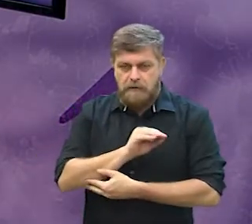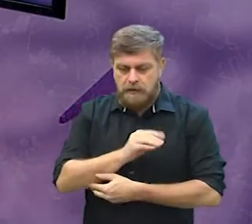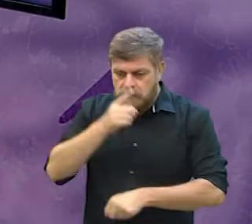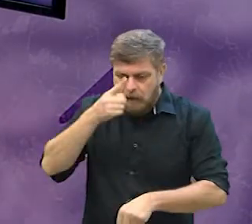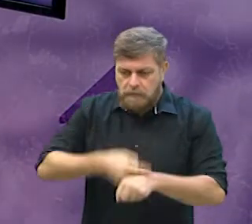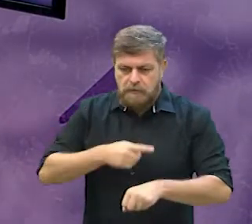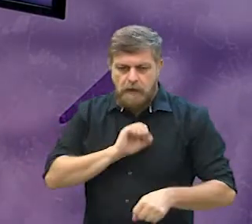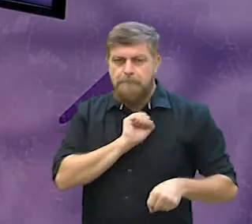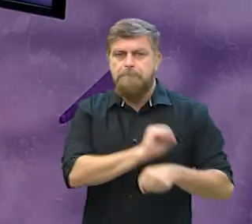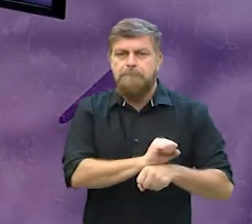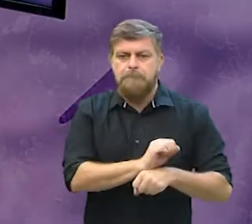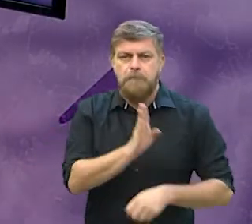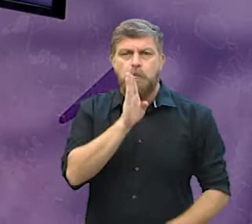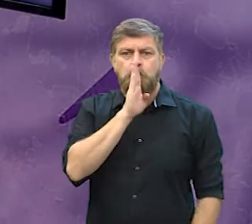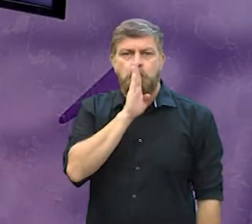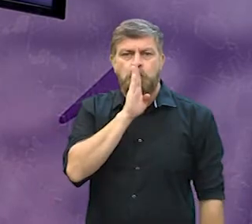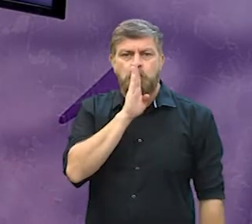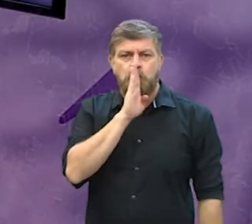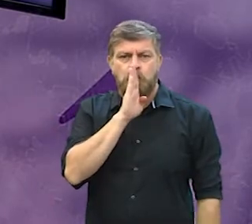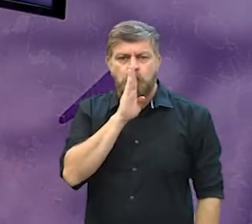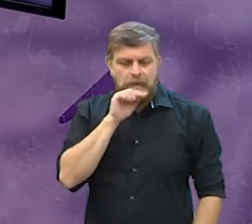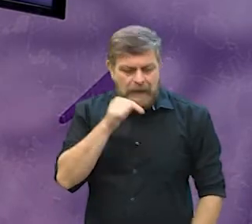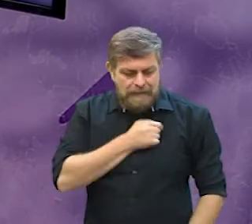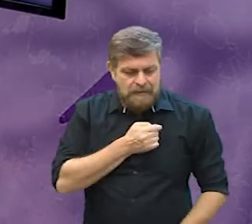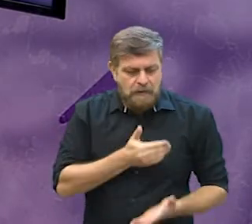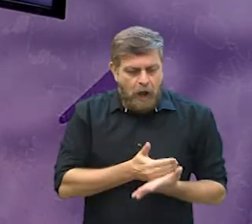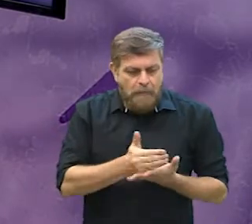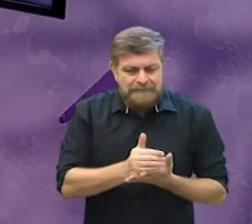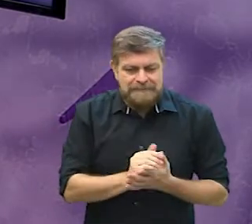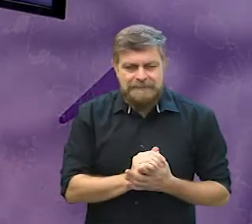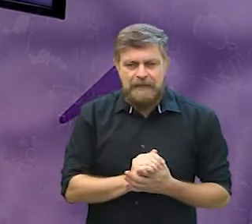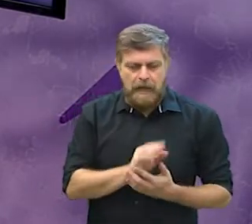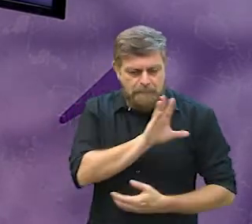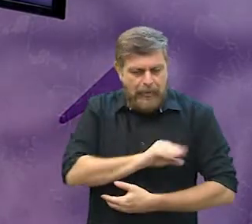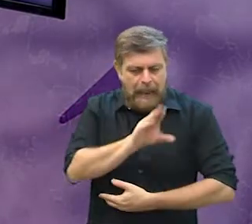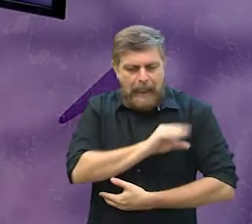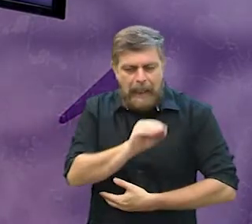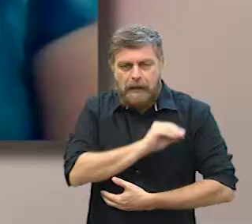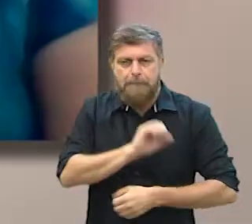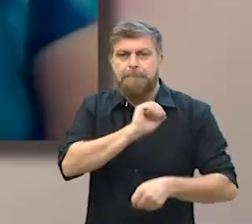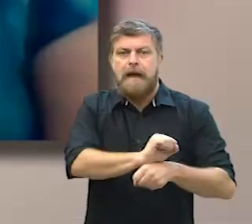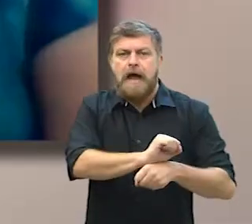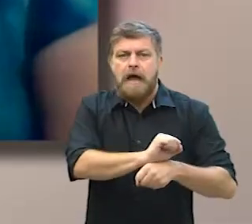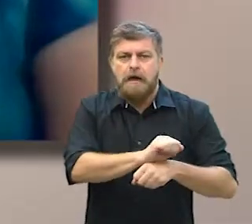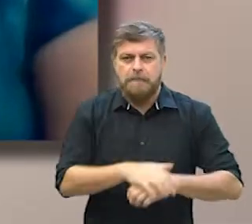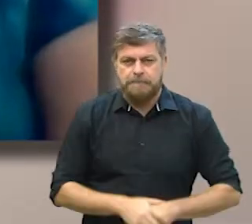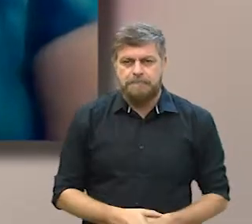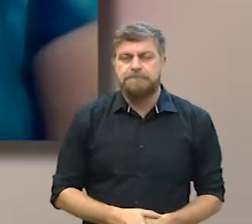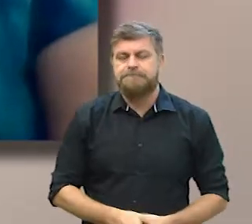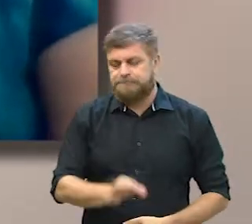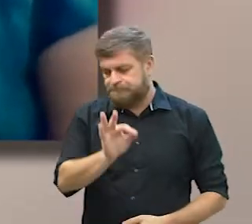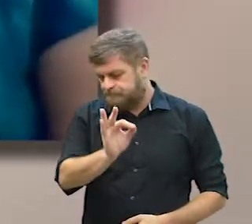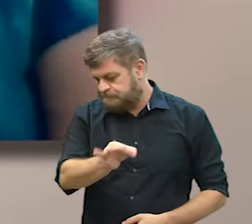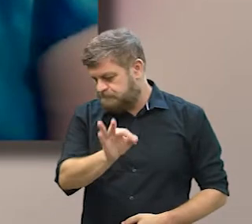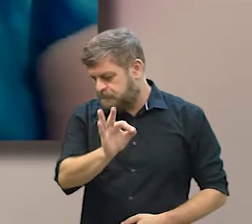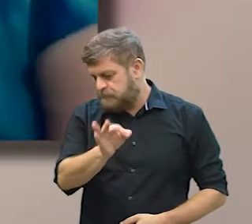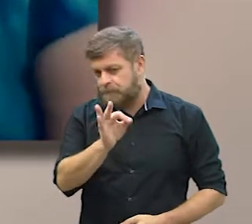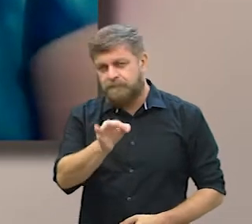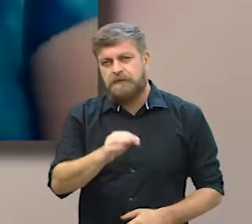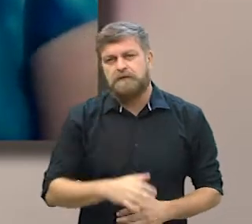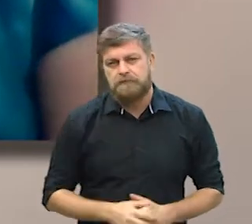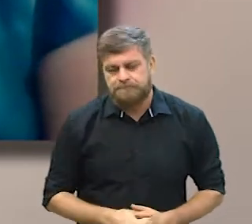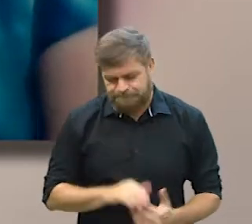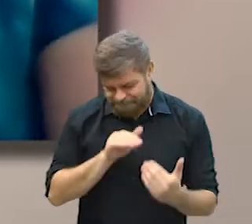repente para, que naquela fase que ele deveria começar a falar, parou. Inclusive, Viviane,